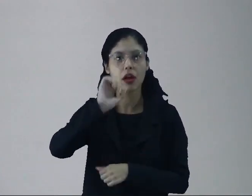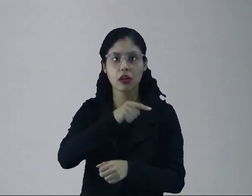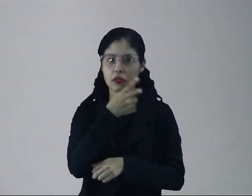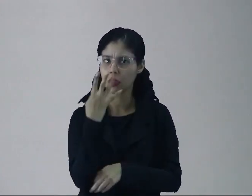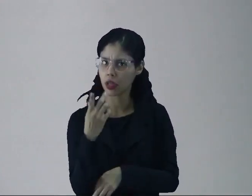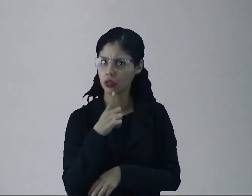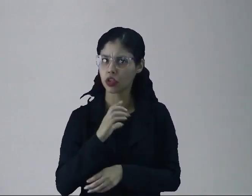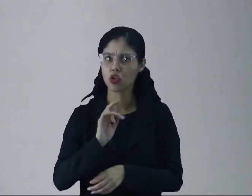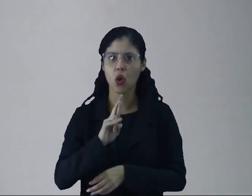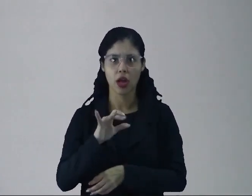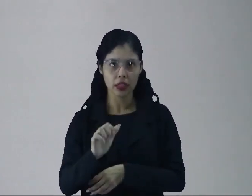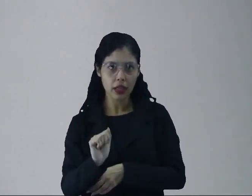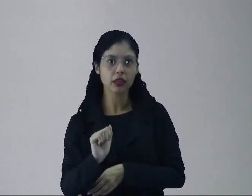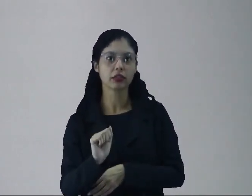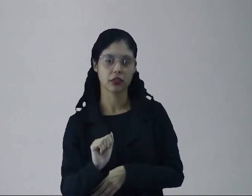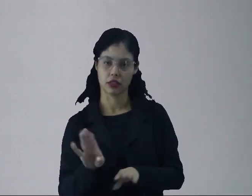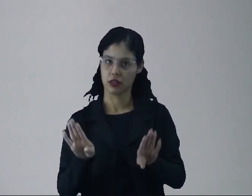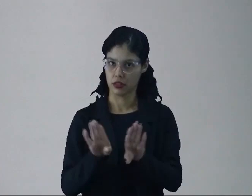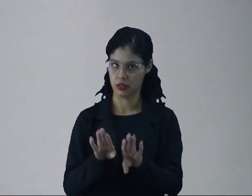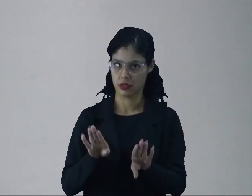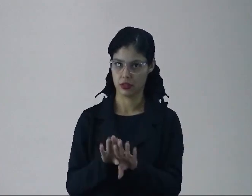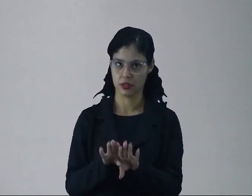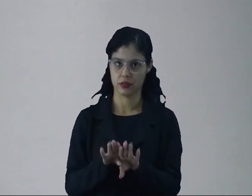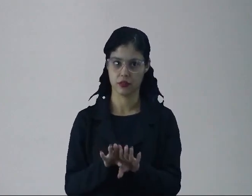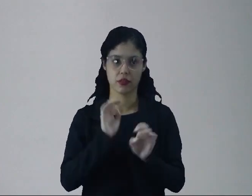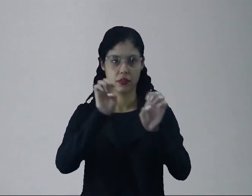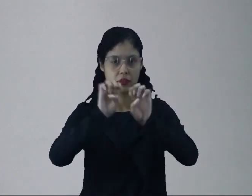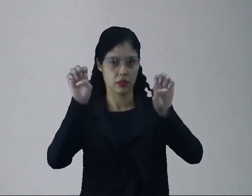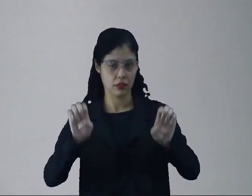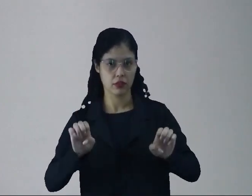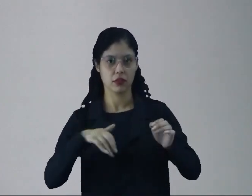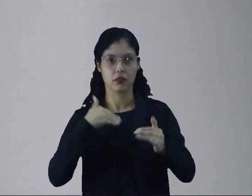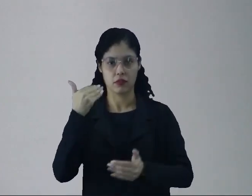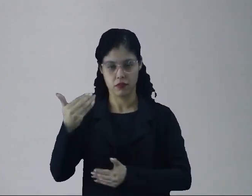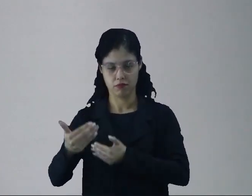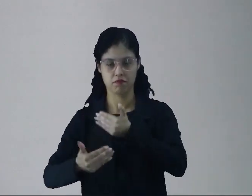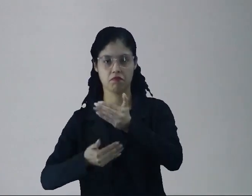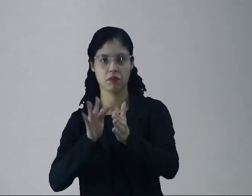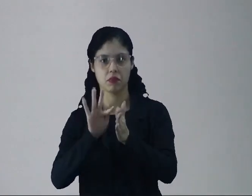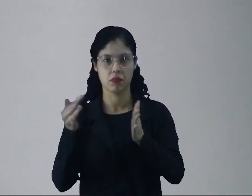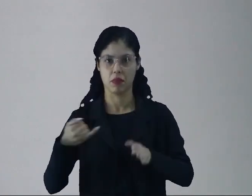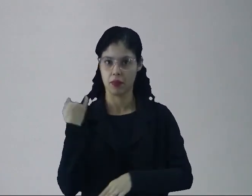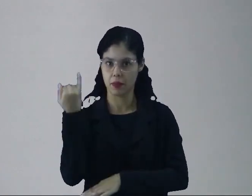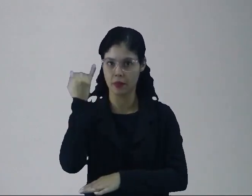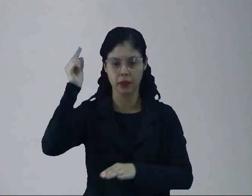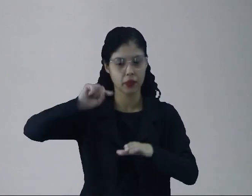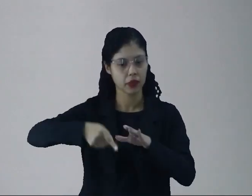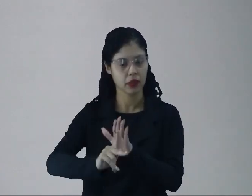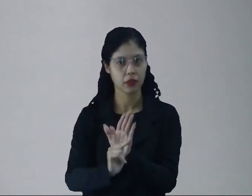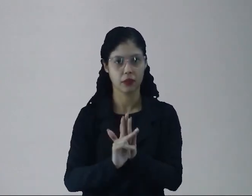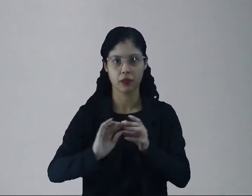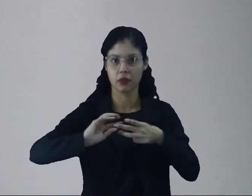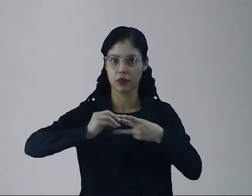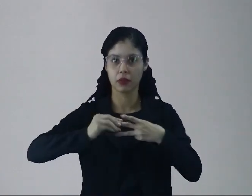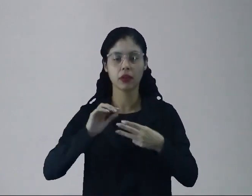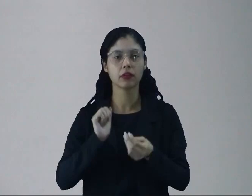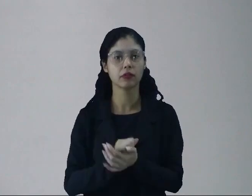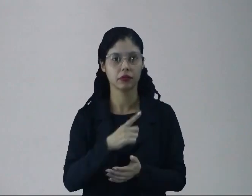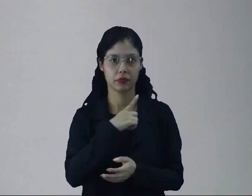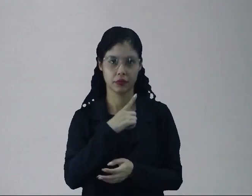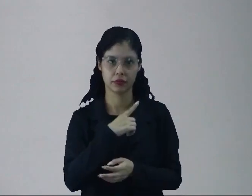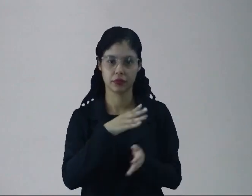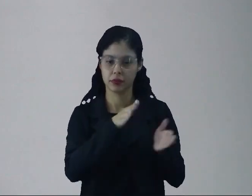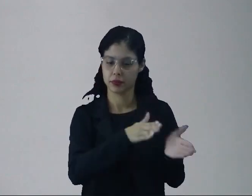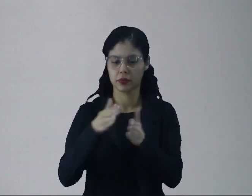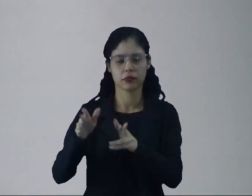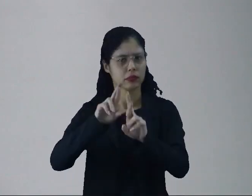quantidade de organelas citoplasmáticas, ou seja, estruturas que desempenham funções específicas dentro da célula, a gente tem